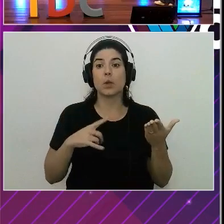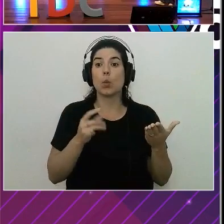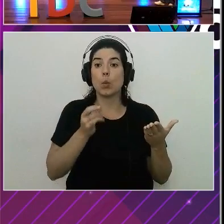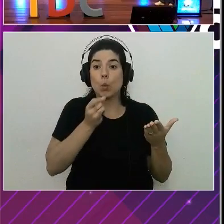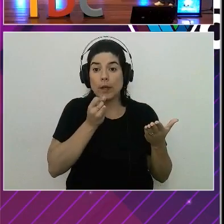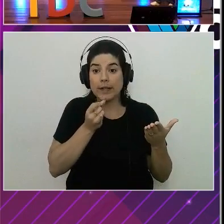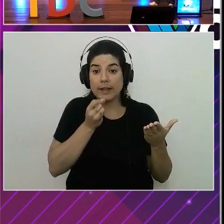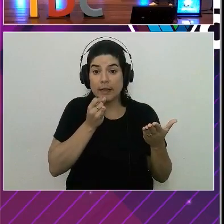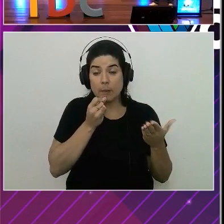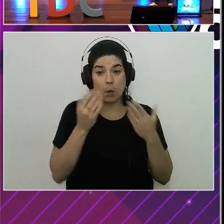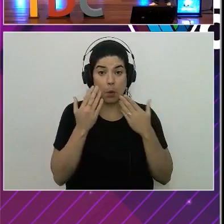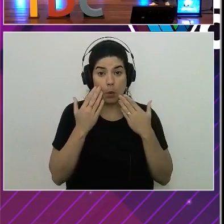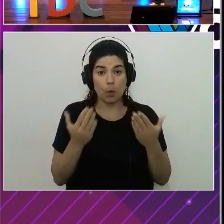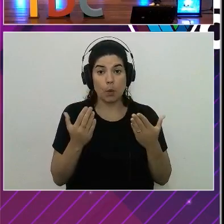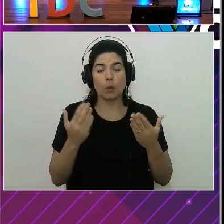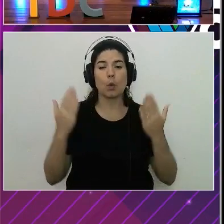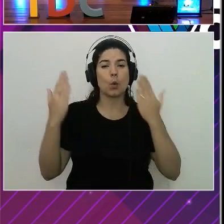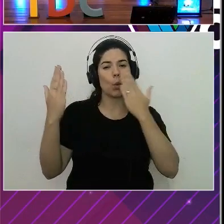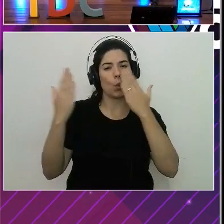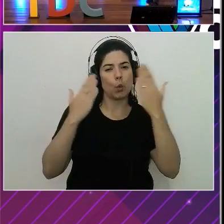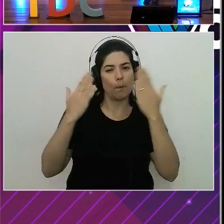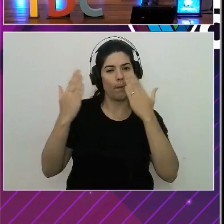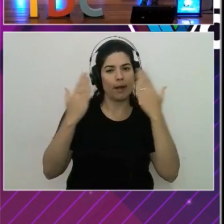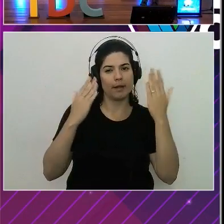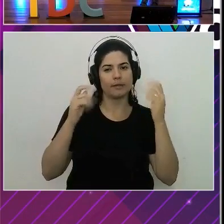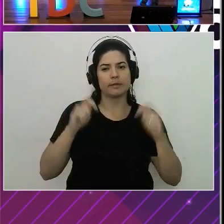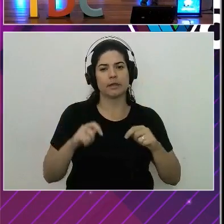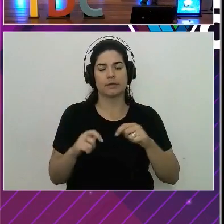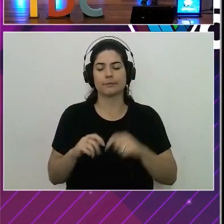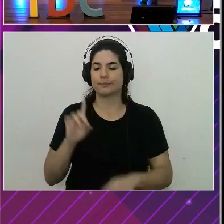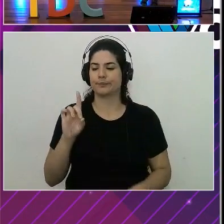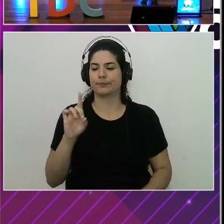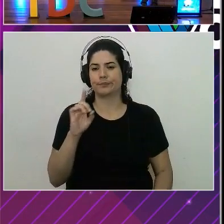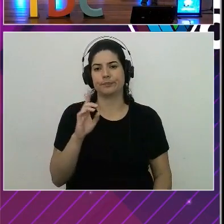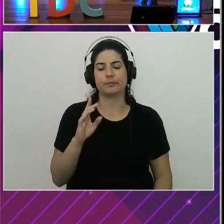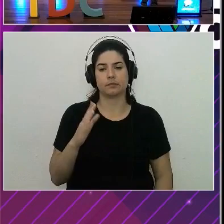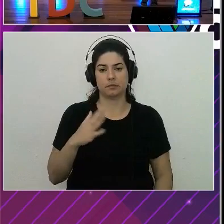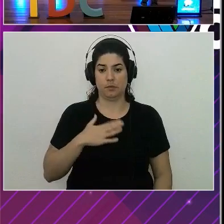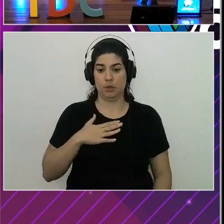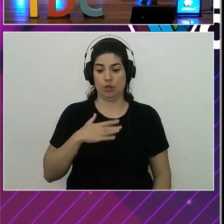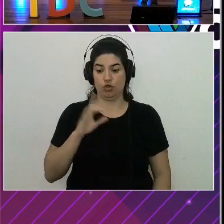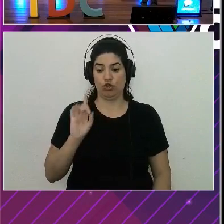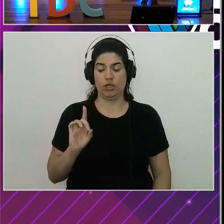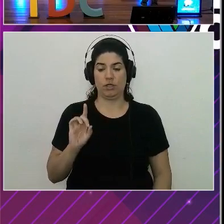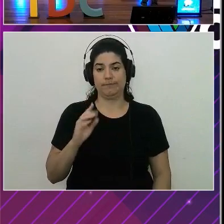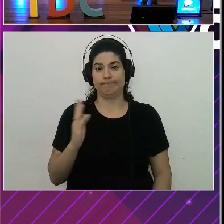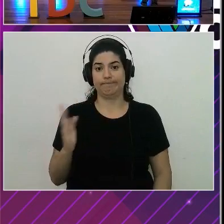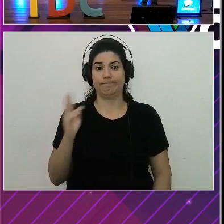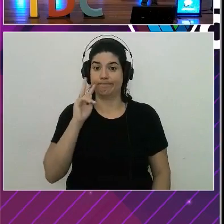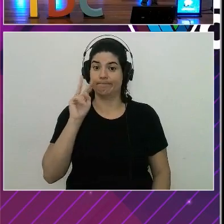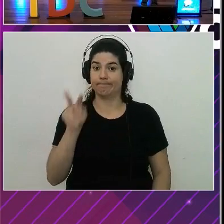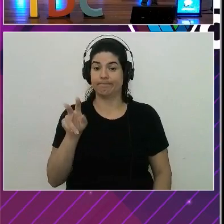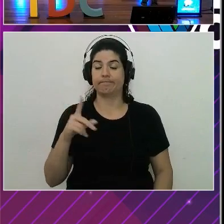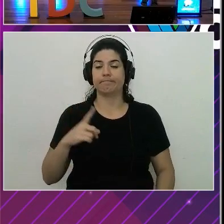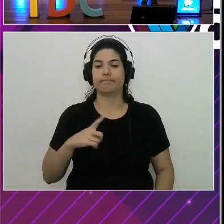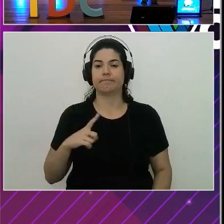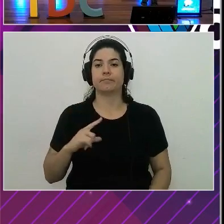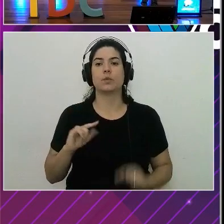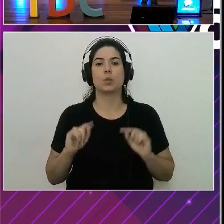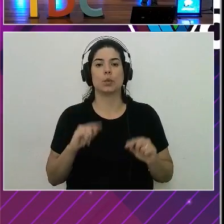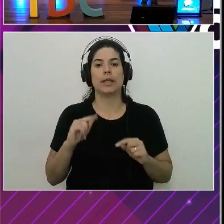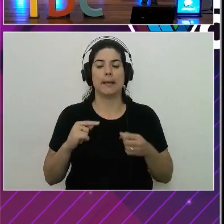A gente conseguir comparar o desempenho. Então, ali na direita de você, a minha direita aqui, a gente vai ter um banco